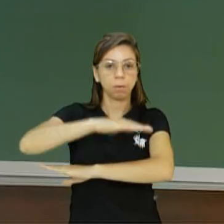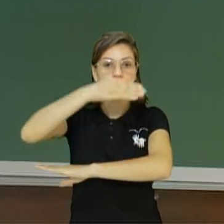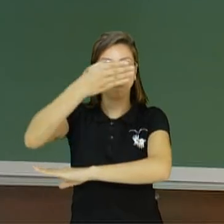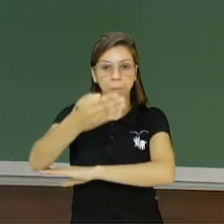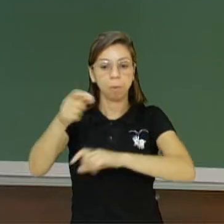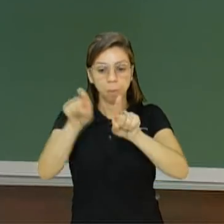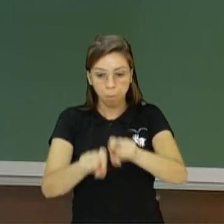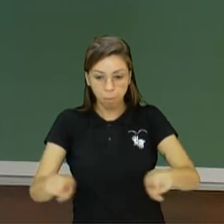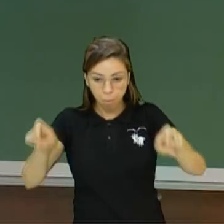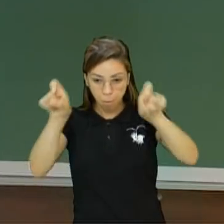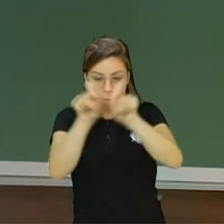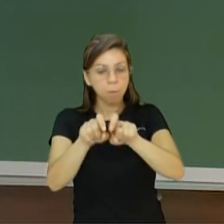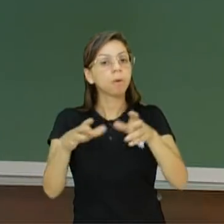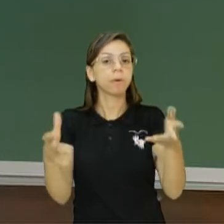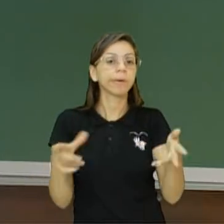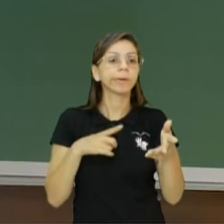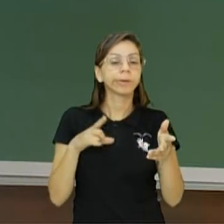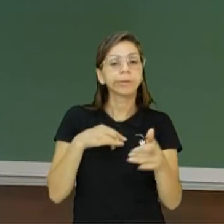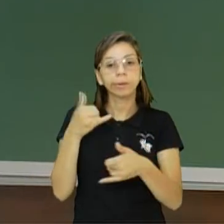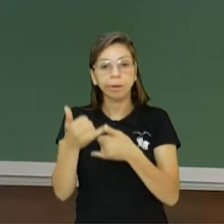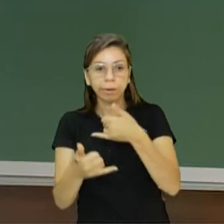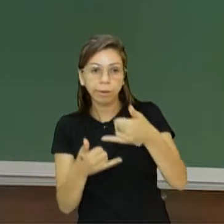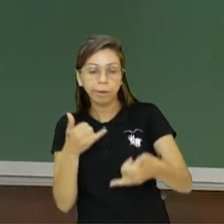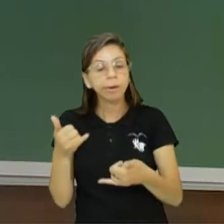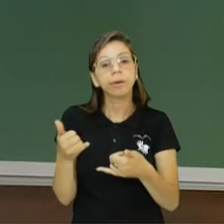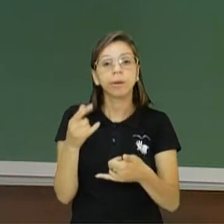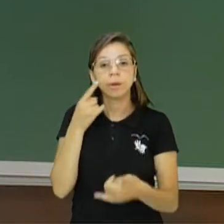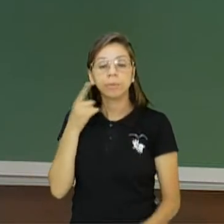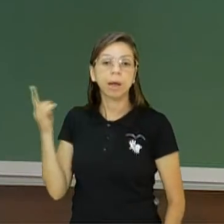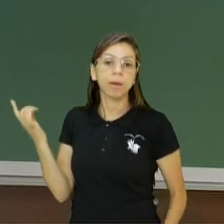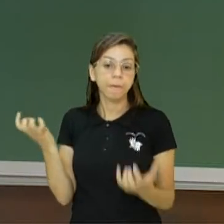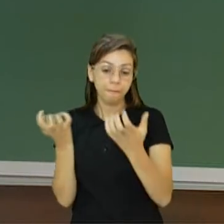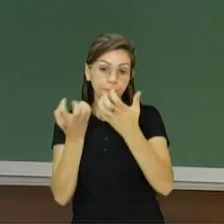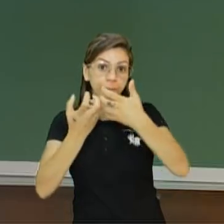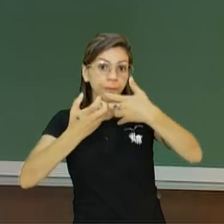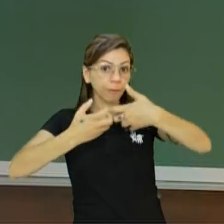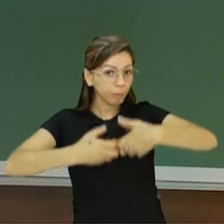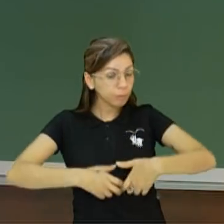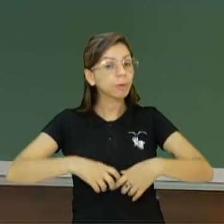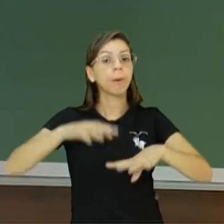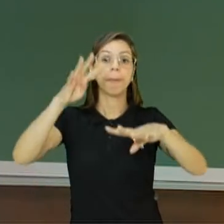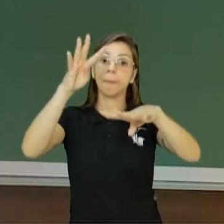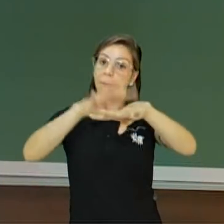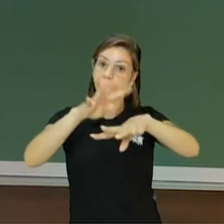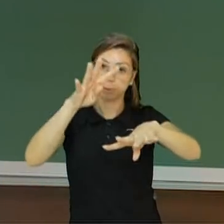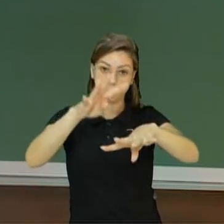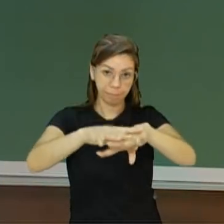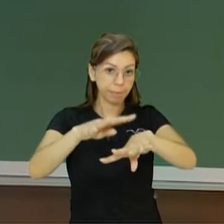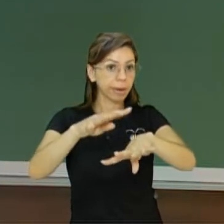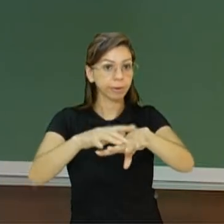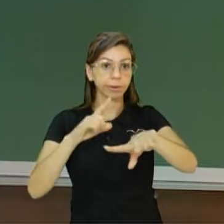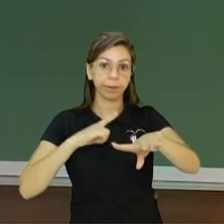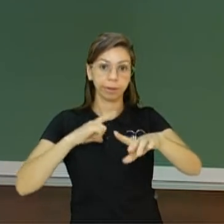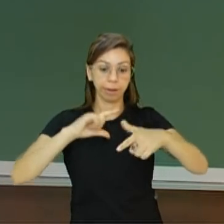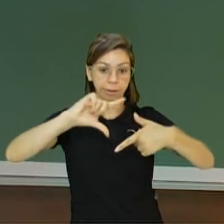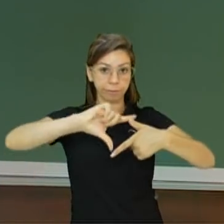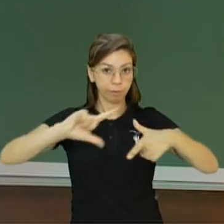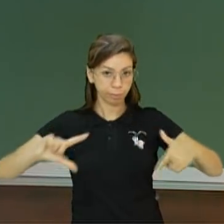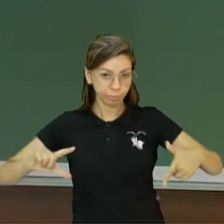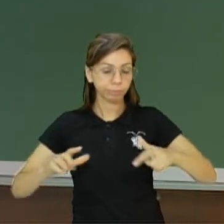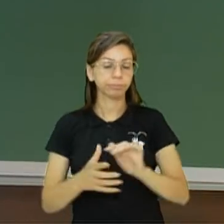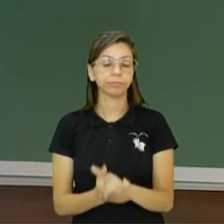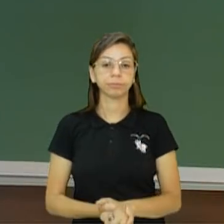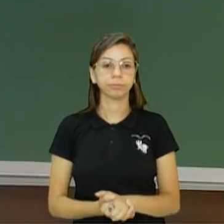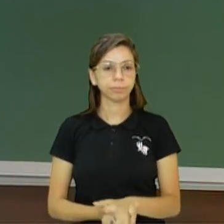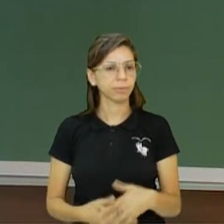faz todo um esquema para um jogo poder funcionar, tem muita matemática e muita forma geométrica.